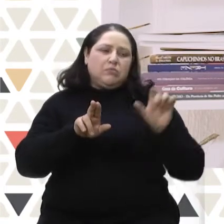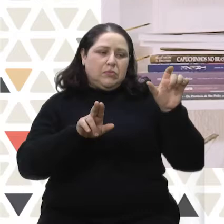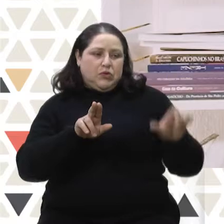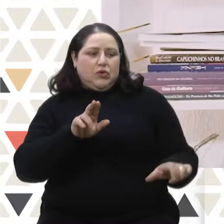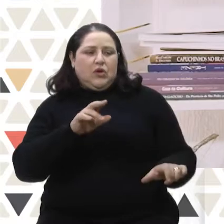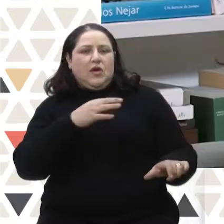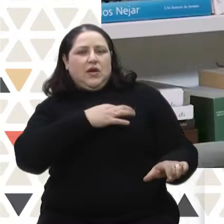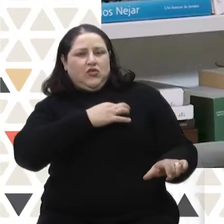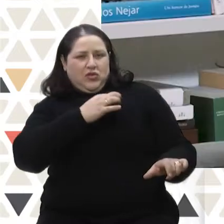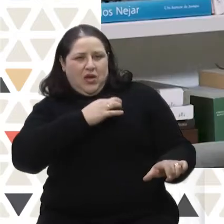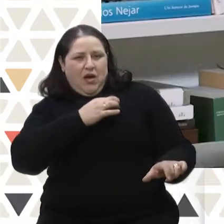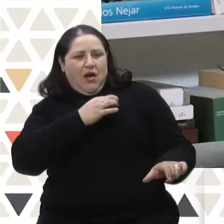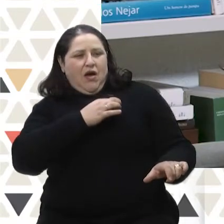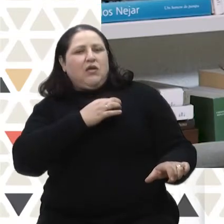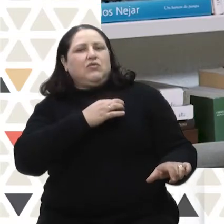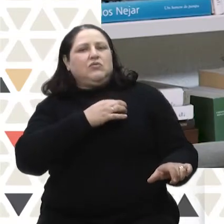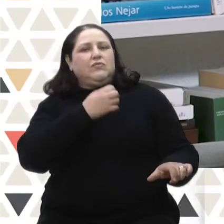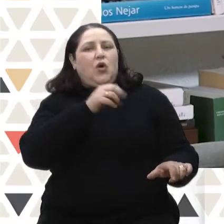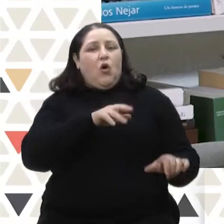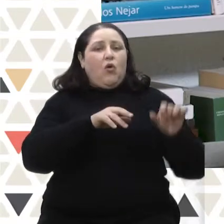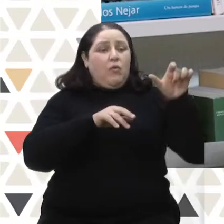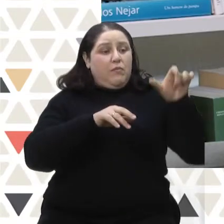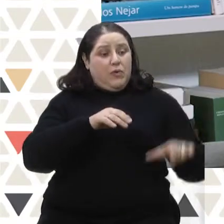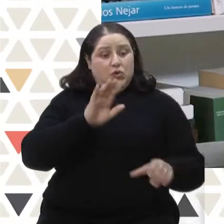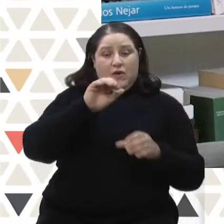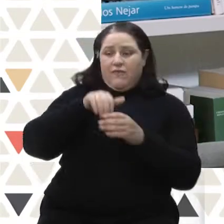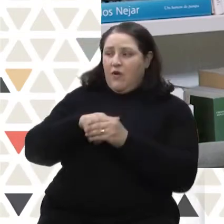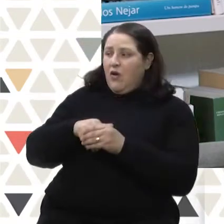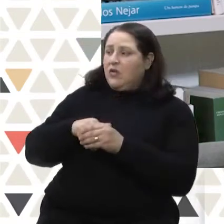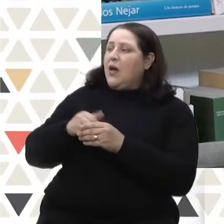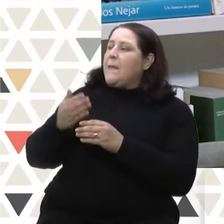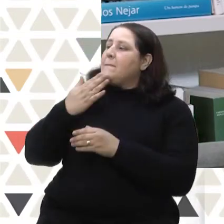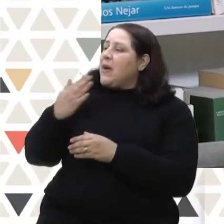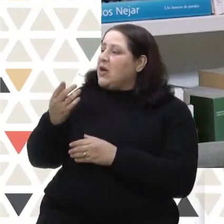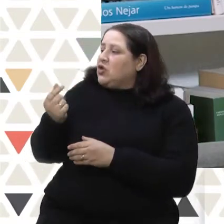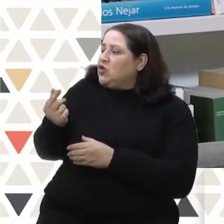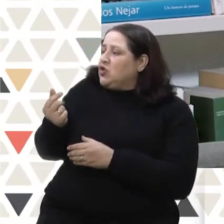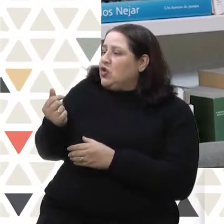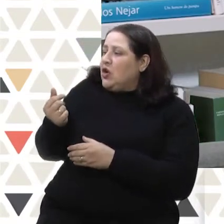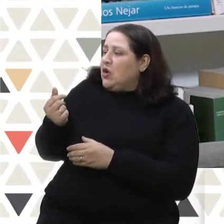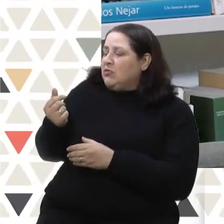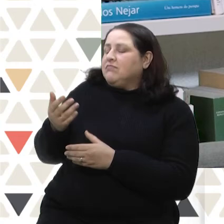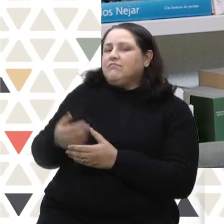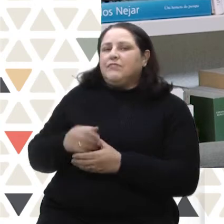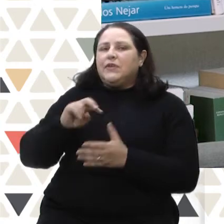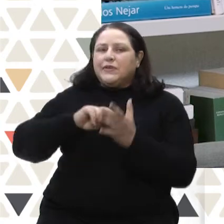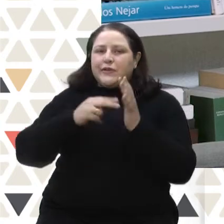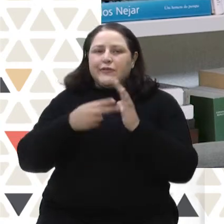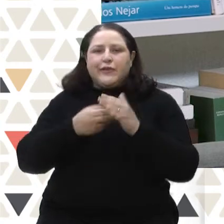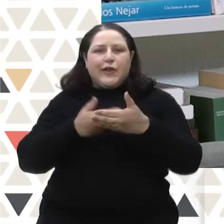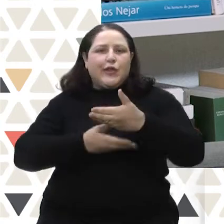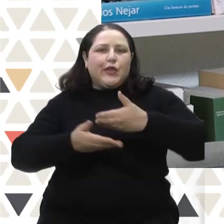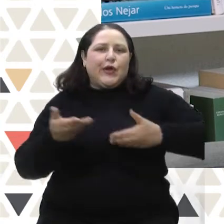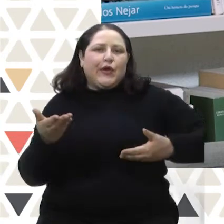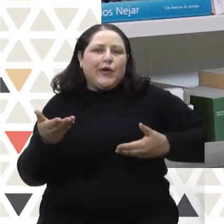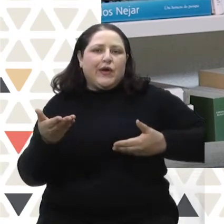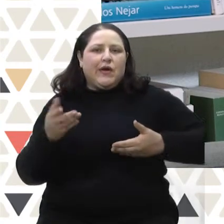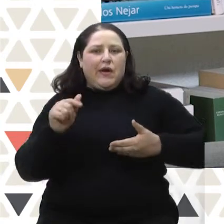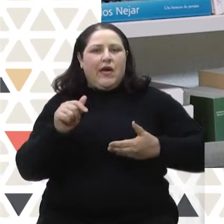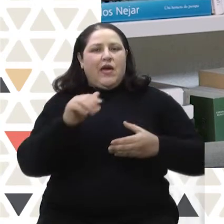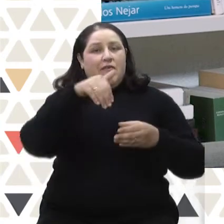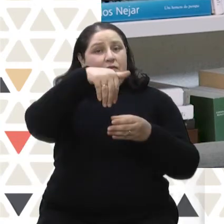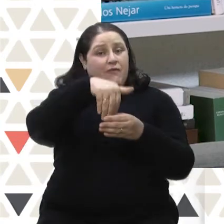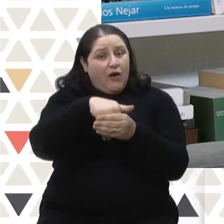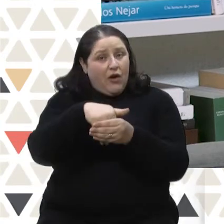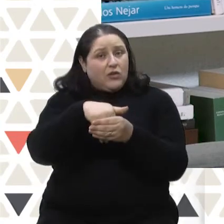pelo candidato ao seu eleitor ou do próprio eleitor com relação ao seu candidato. Aqui a gente vê uma moeda de